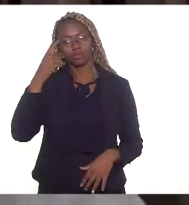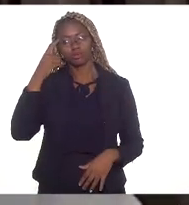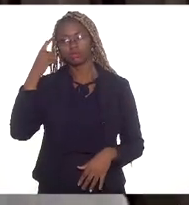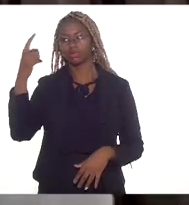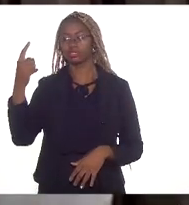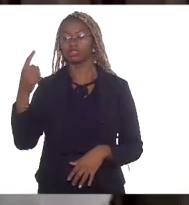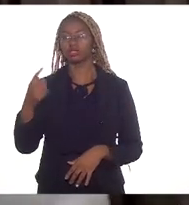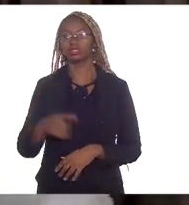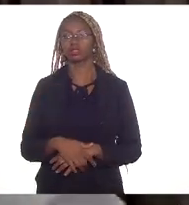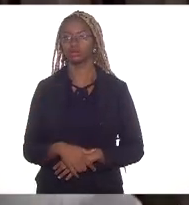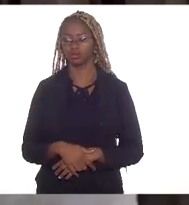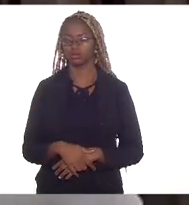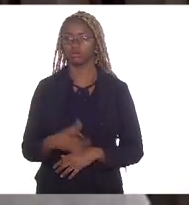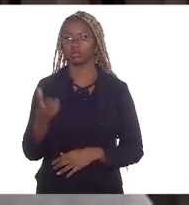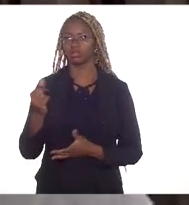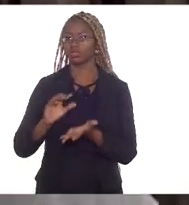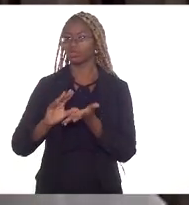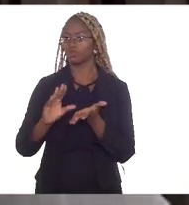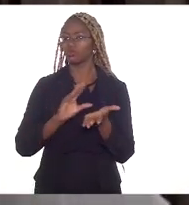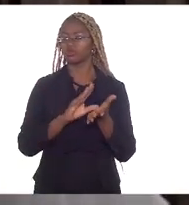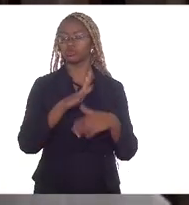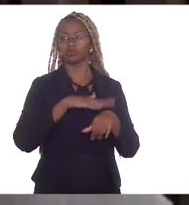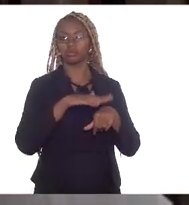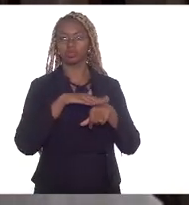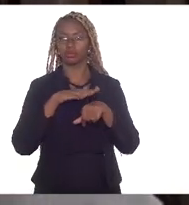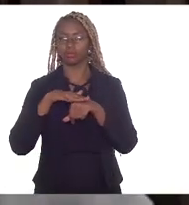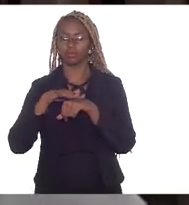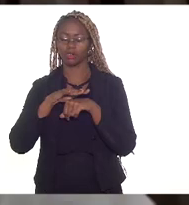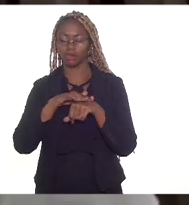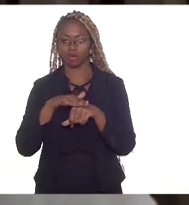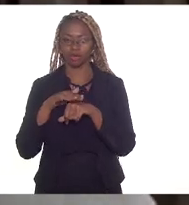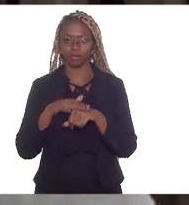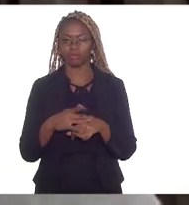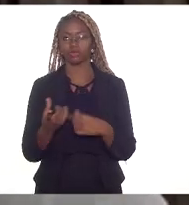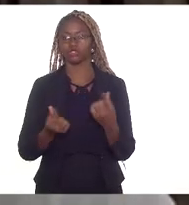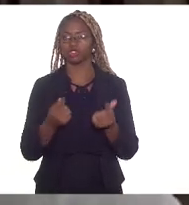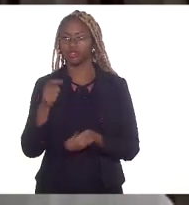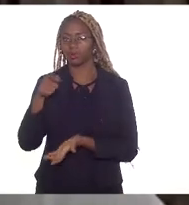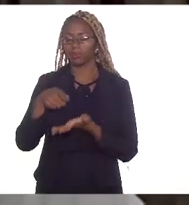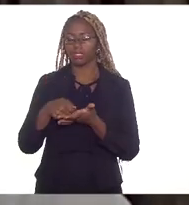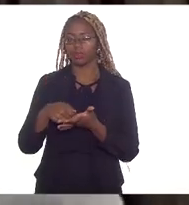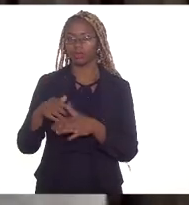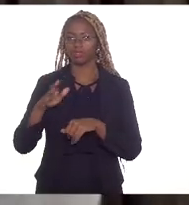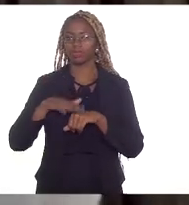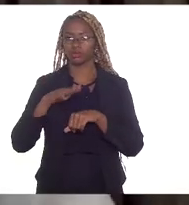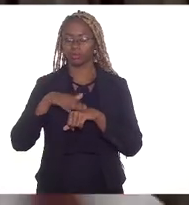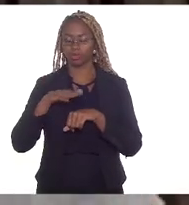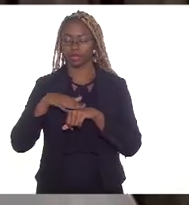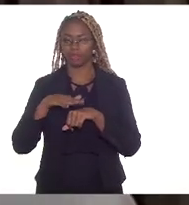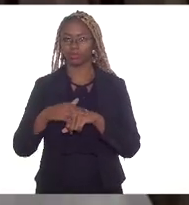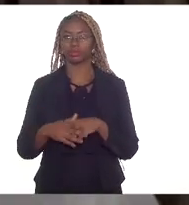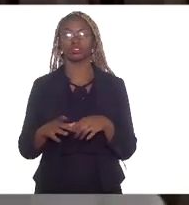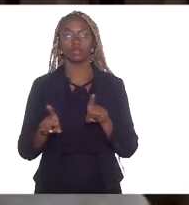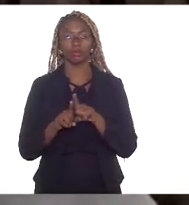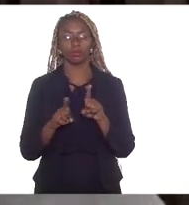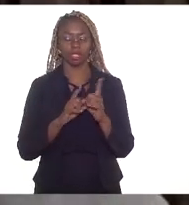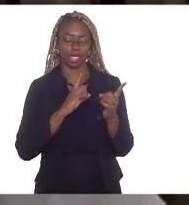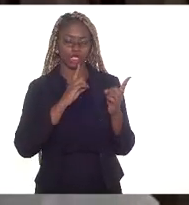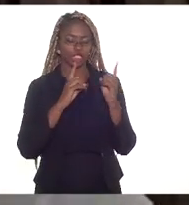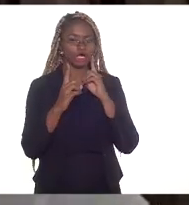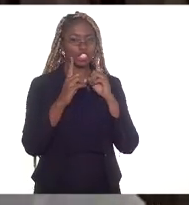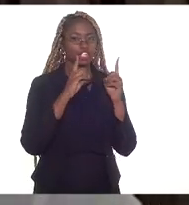de investimentos próprios, despesas próprias, seja também dialogada